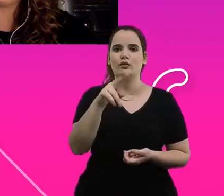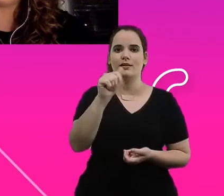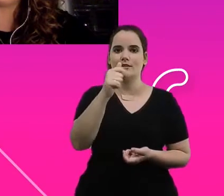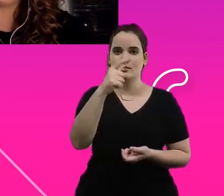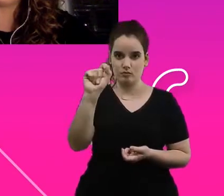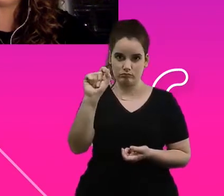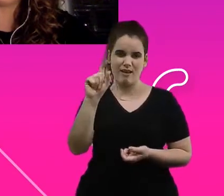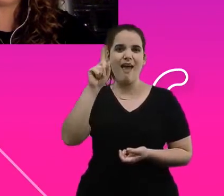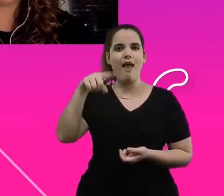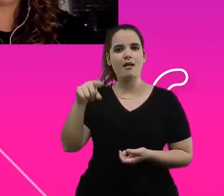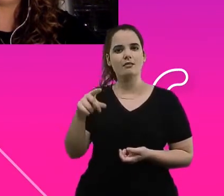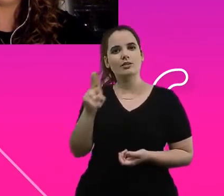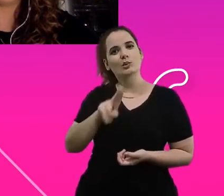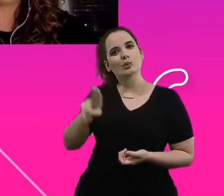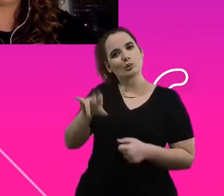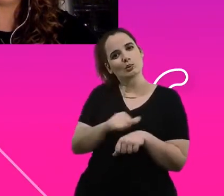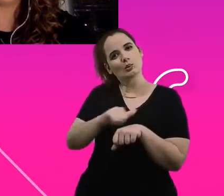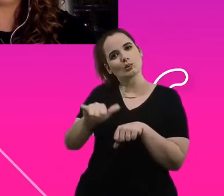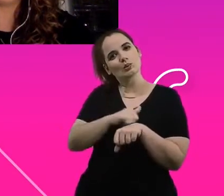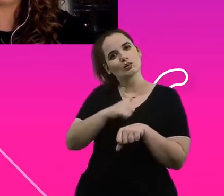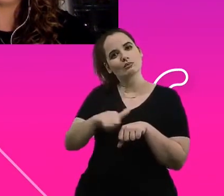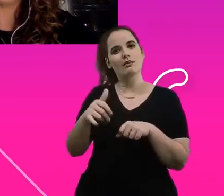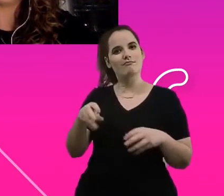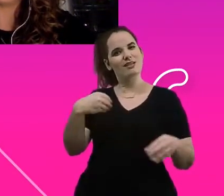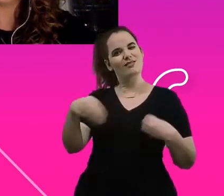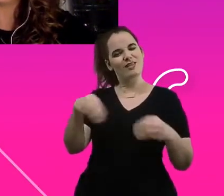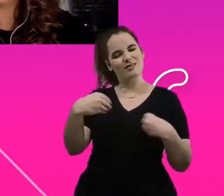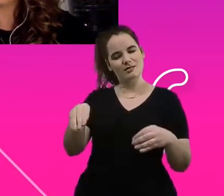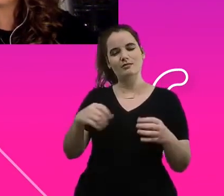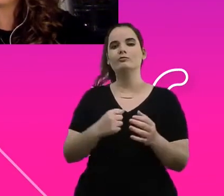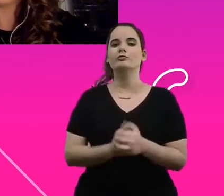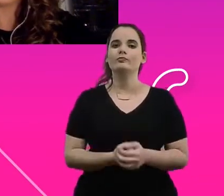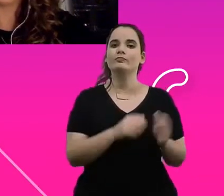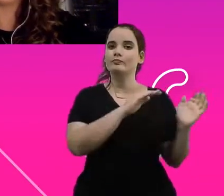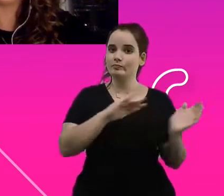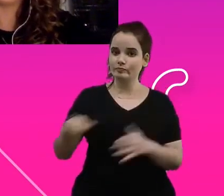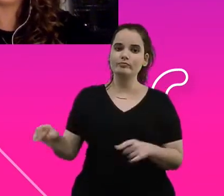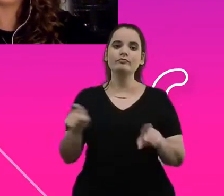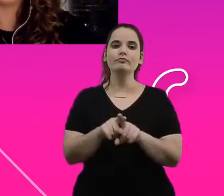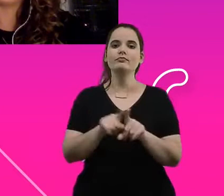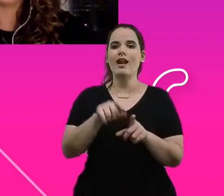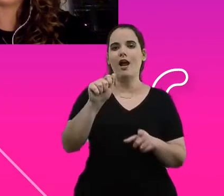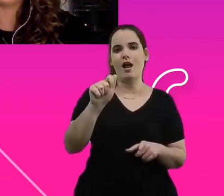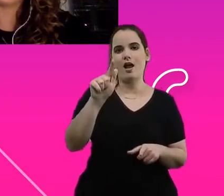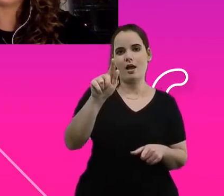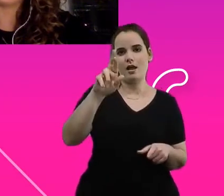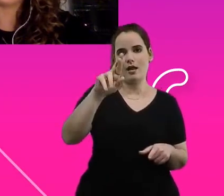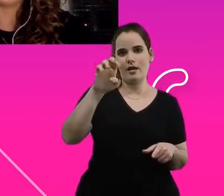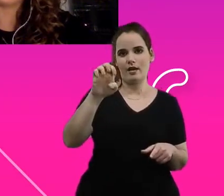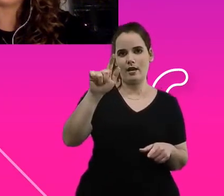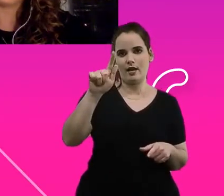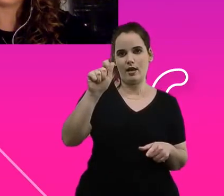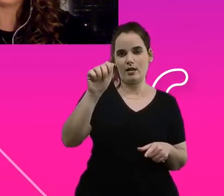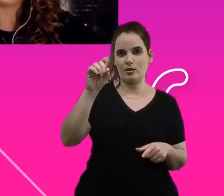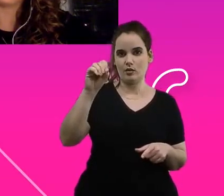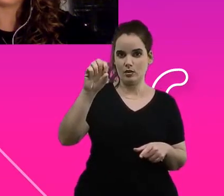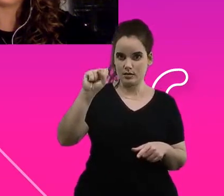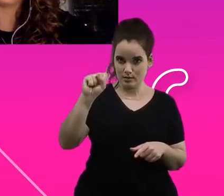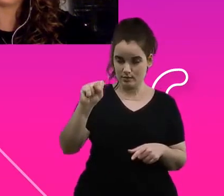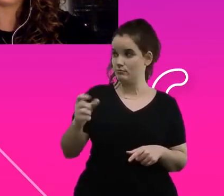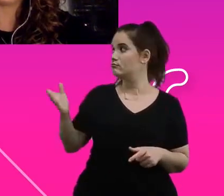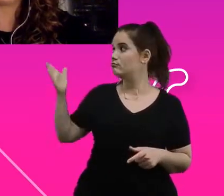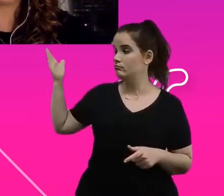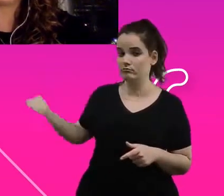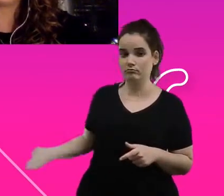versátil. E, por fim, temos os agregadores. Os agregadores, temos aqui vários exemplos de